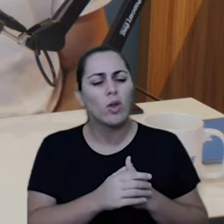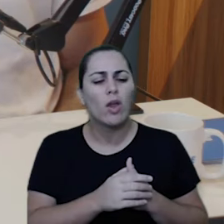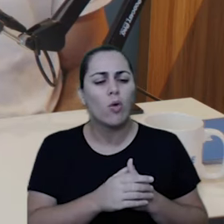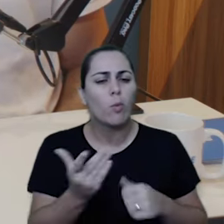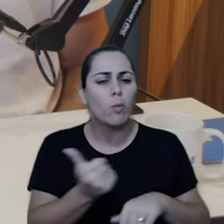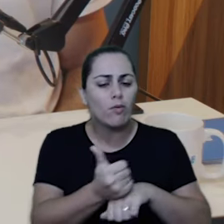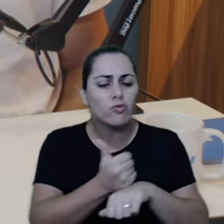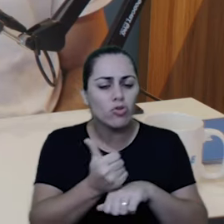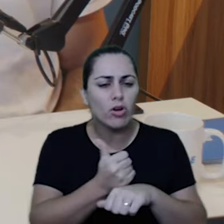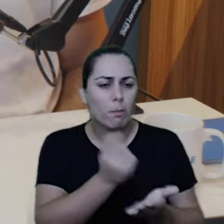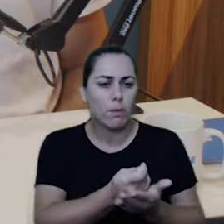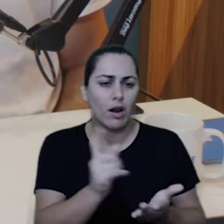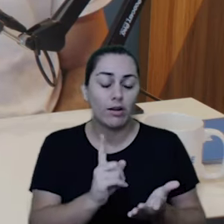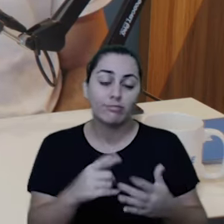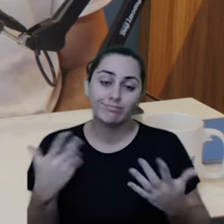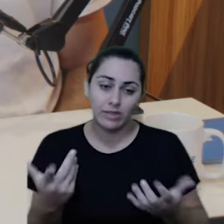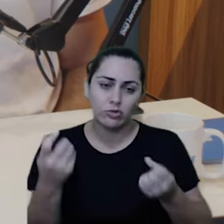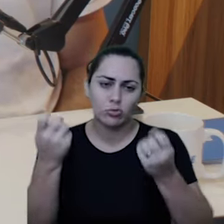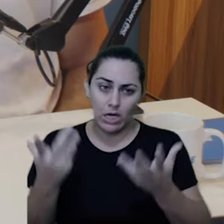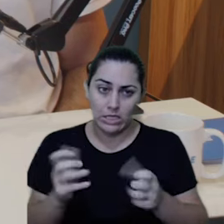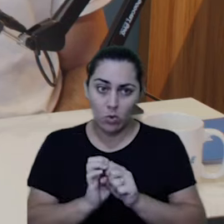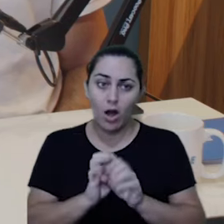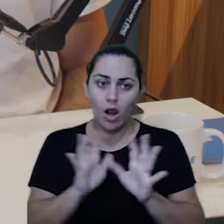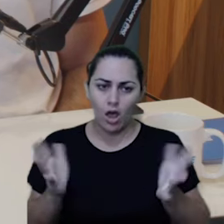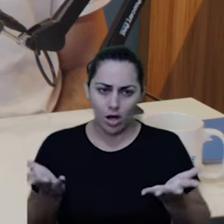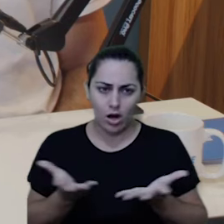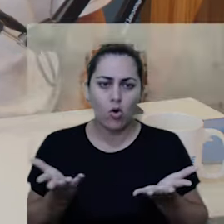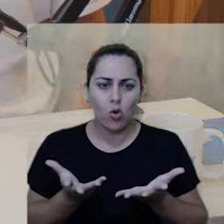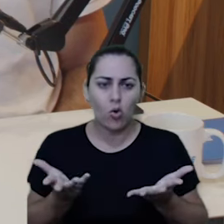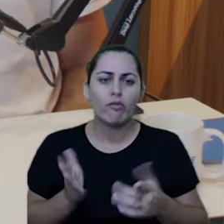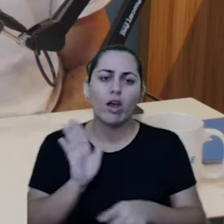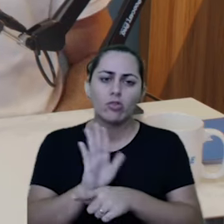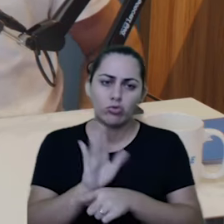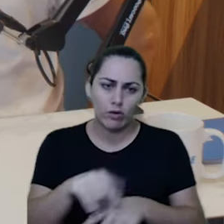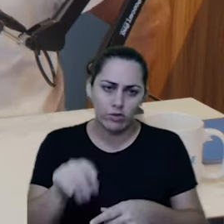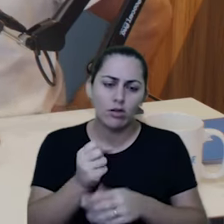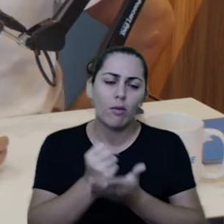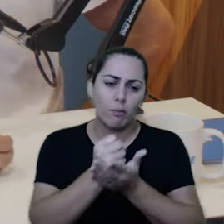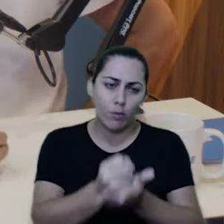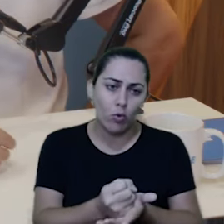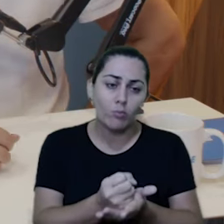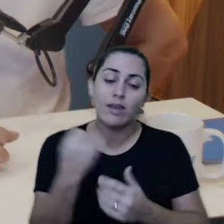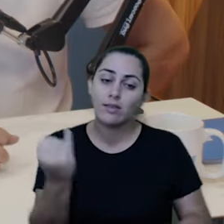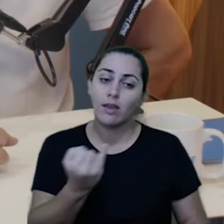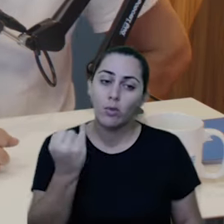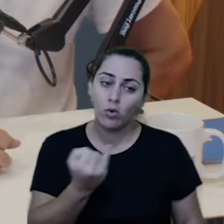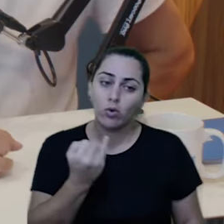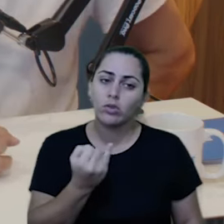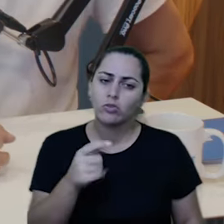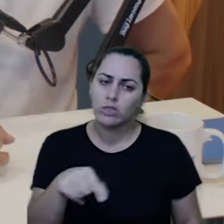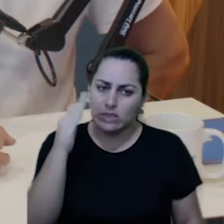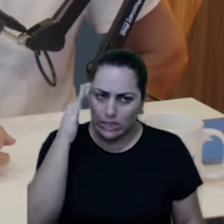alguém Então apesar dessas orientações e que estão sendo muito Claras e que vai ter também o material de suporte é importante trazer um pouco